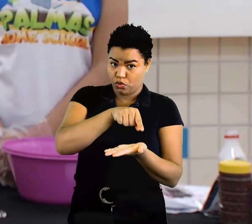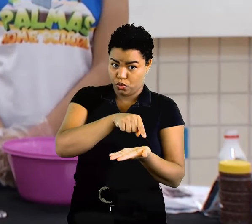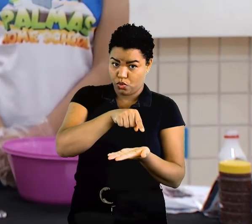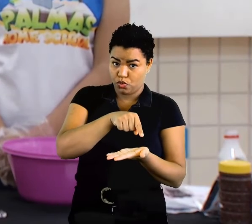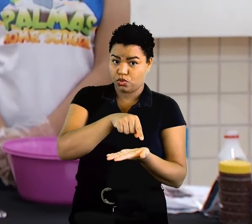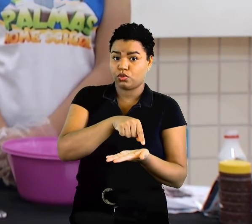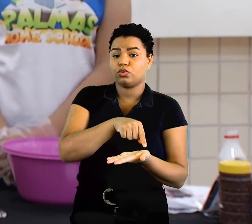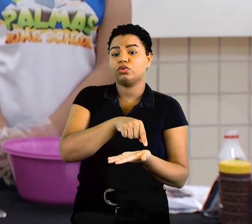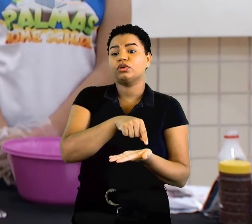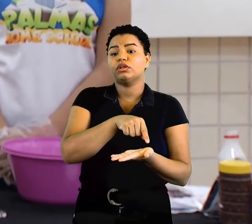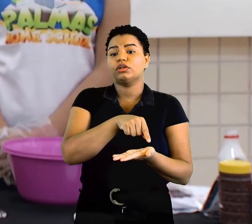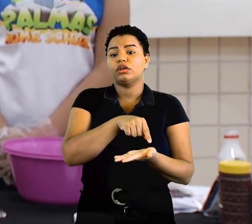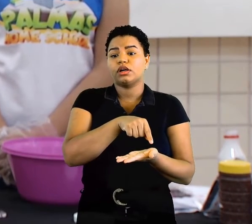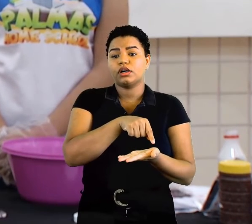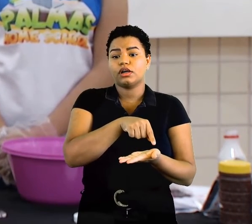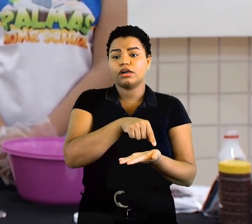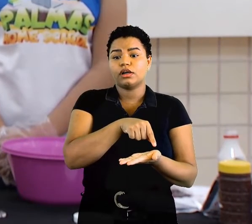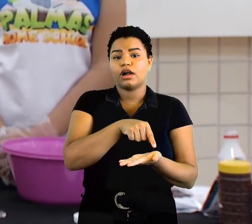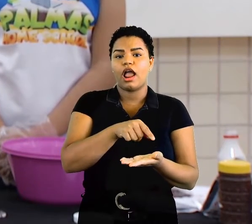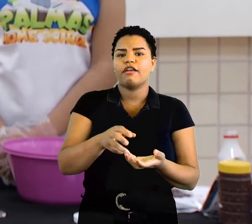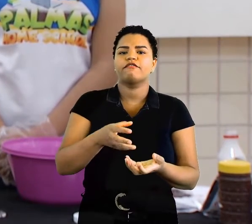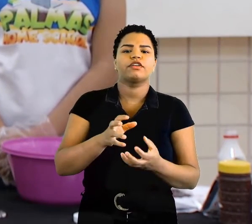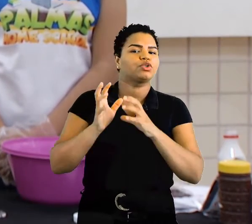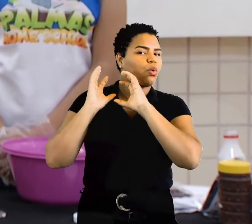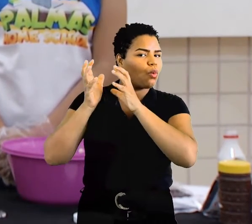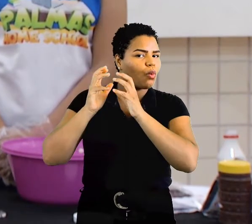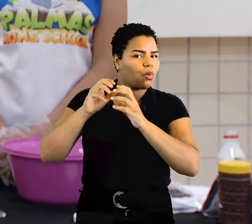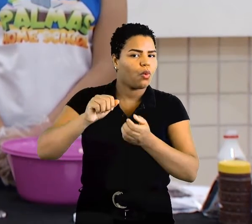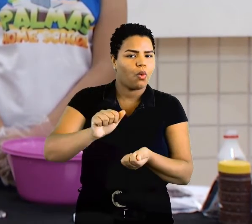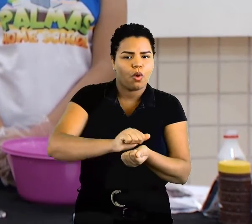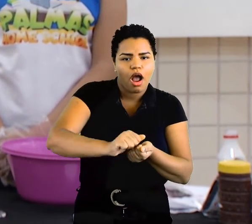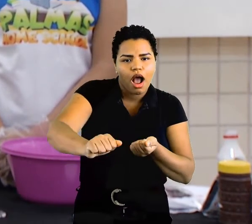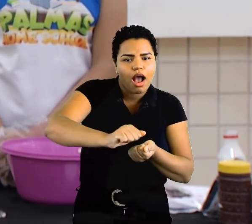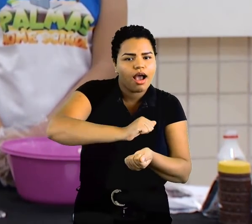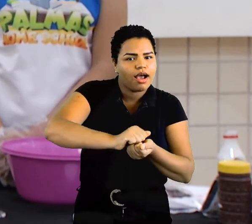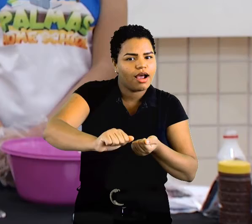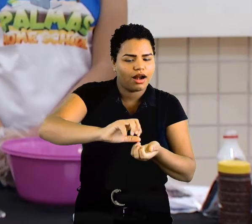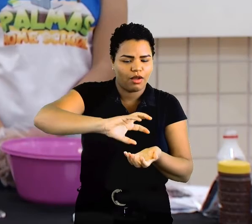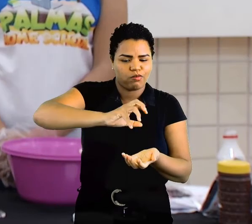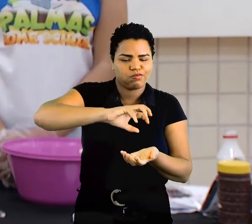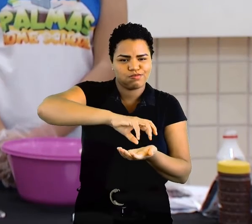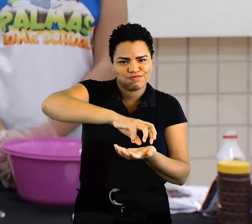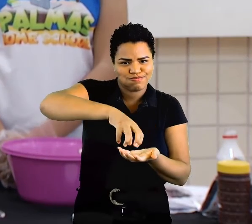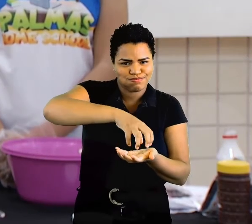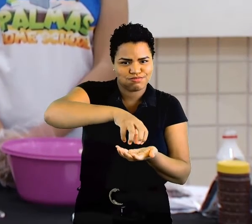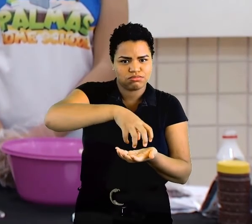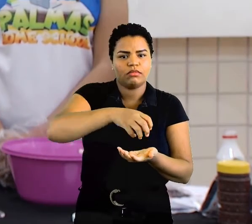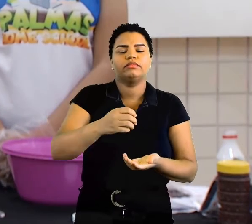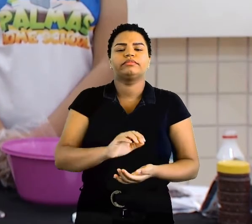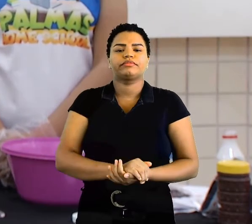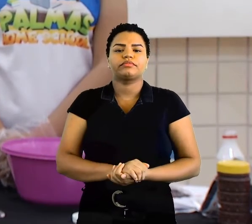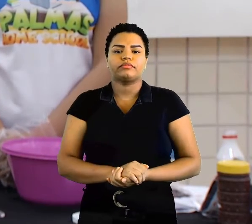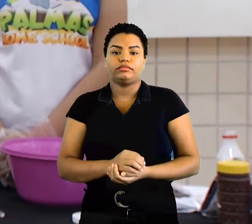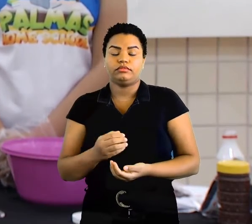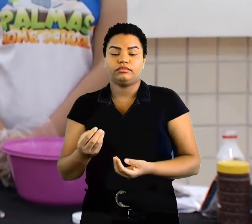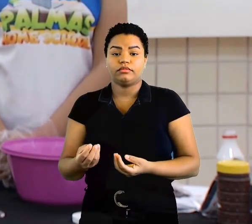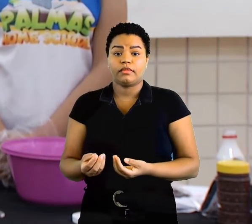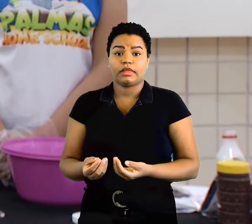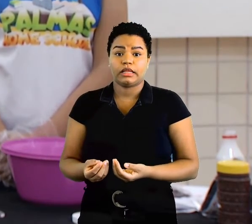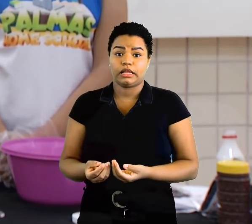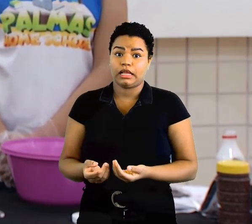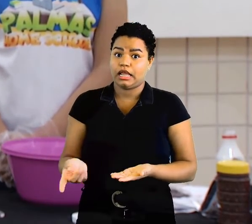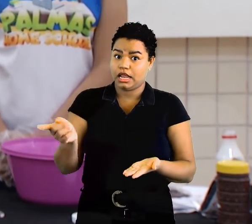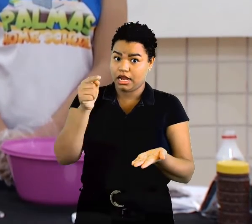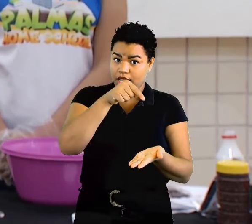fazer com o coco ralado. Fez as bolinhas e passou. Nesse aqui, ela colocou, além do